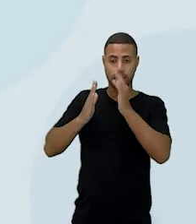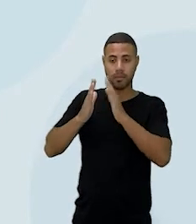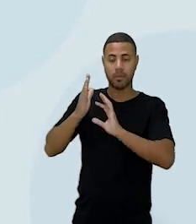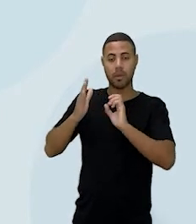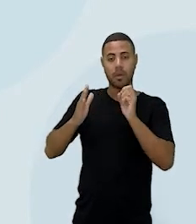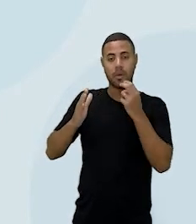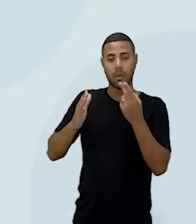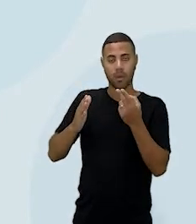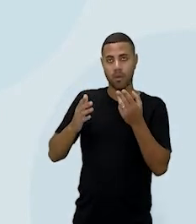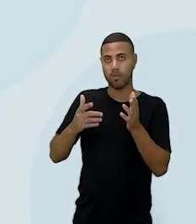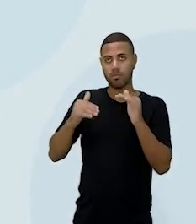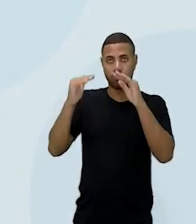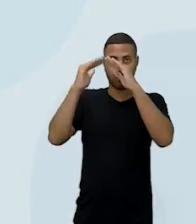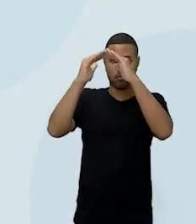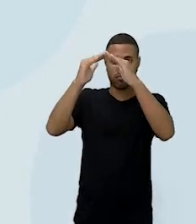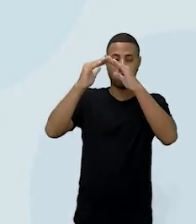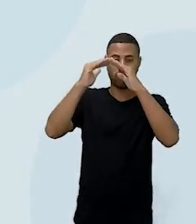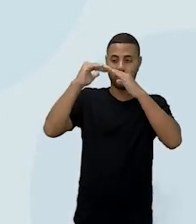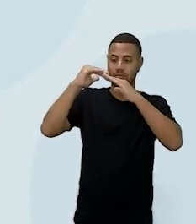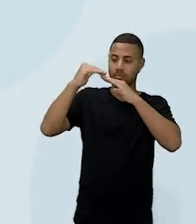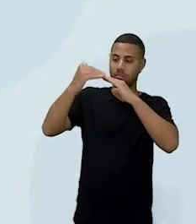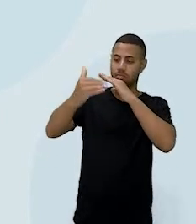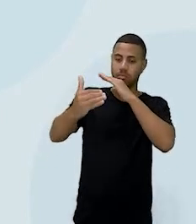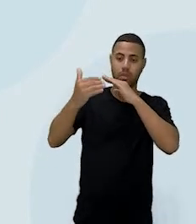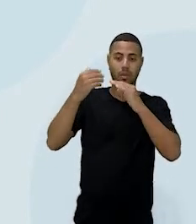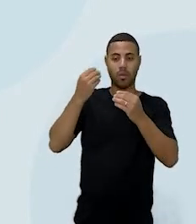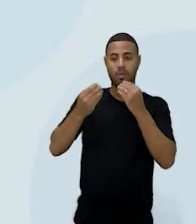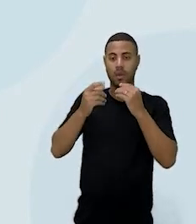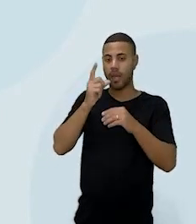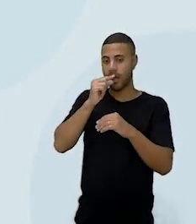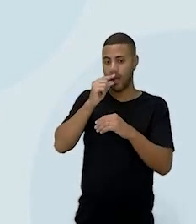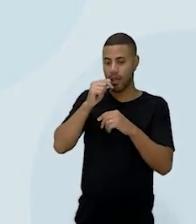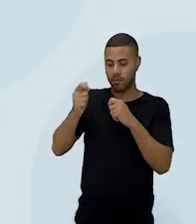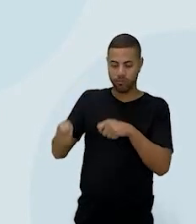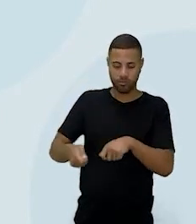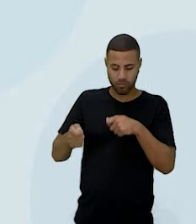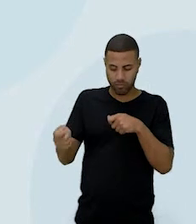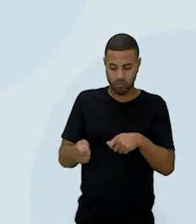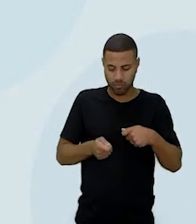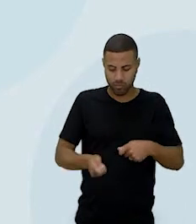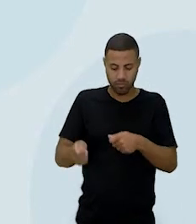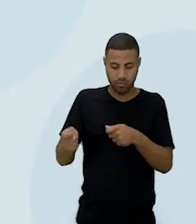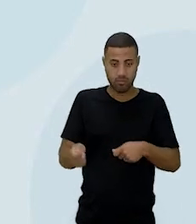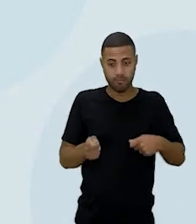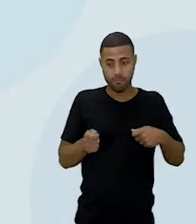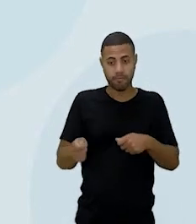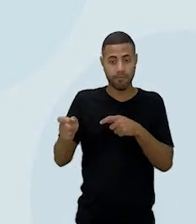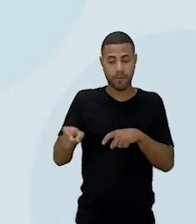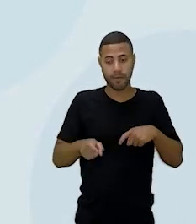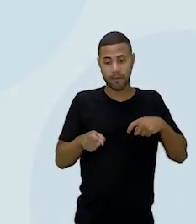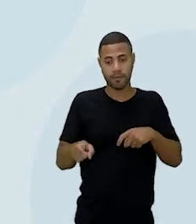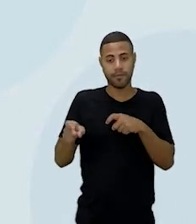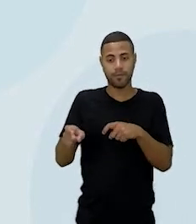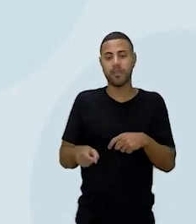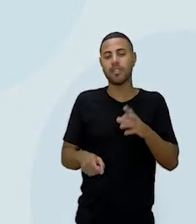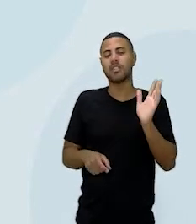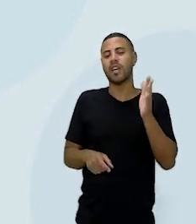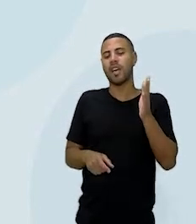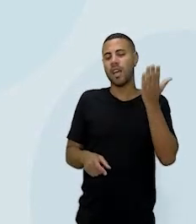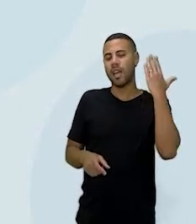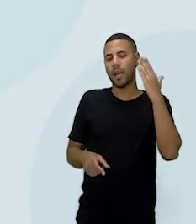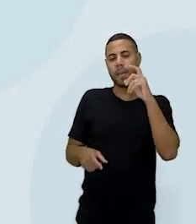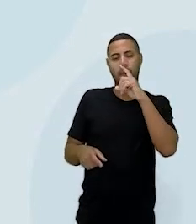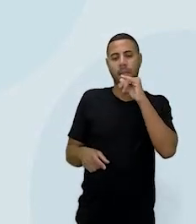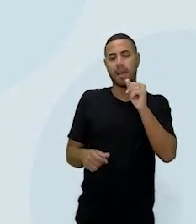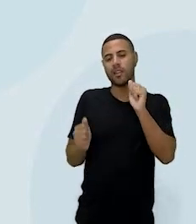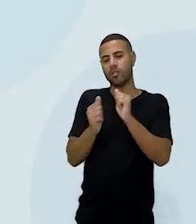vai fazer a caiação, o pessoal fala caiação. Põe a água lá, mexe bem e tal, depois vai lá. Eu fiz muito isso com meu pai quando